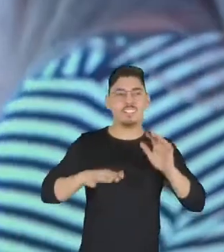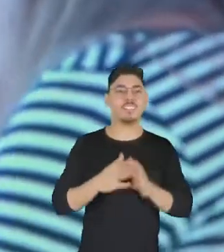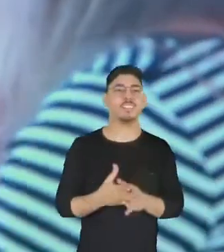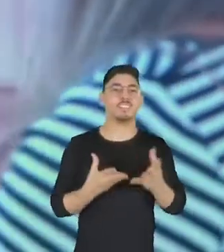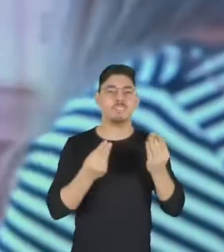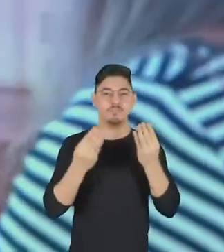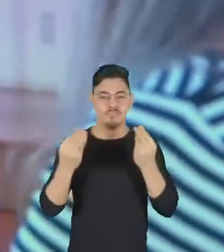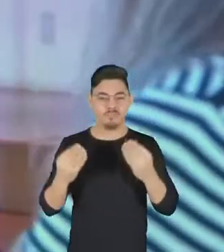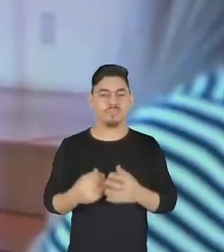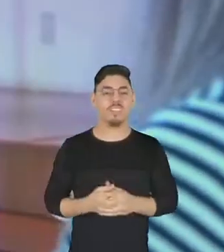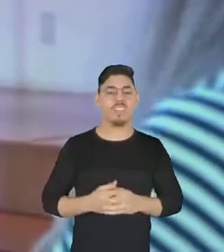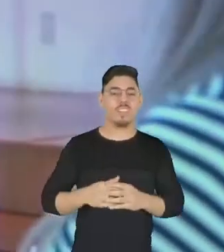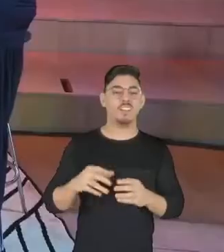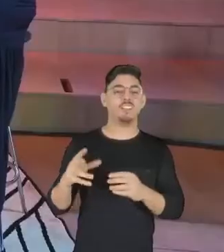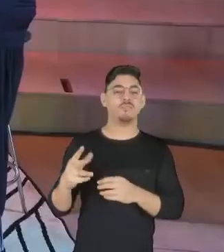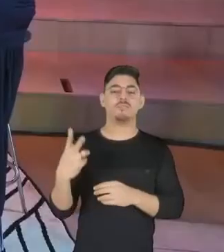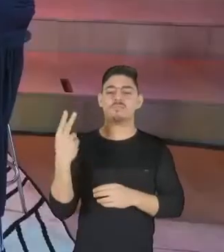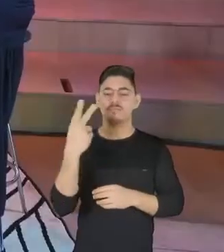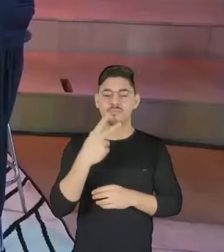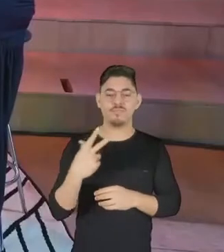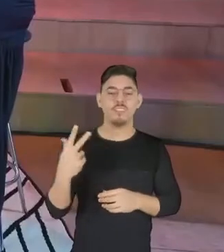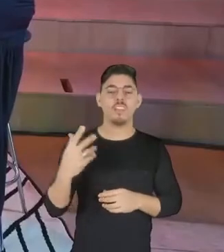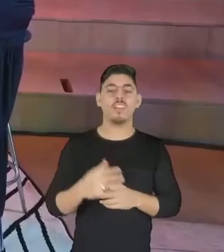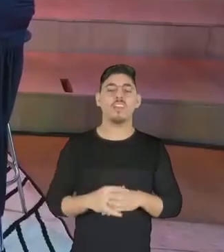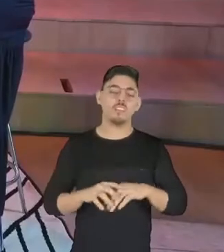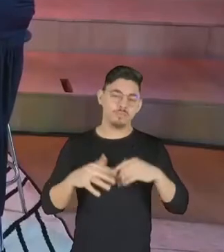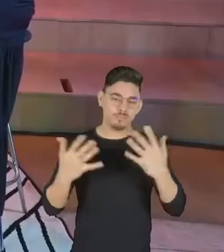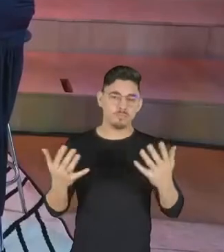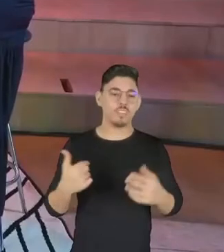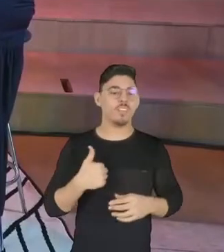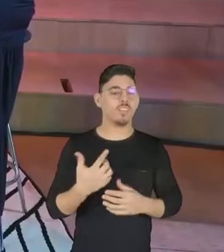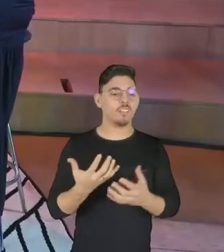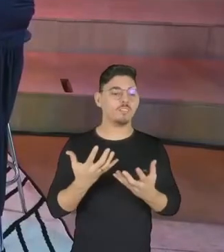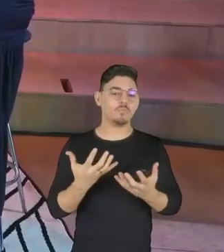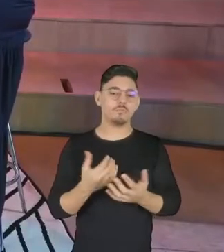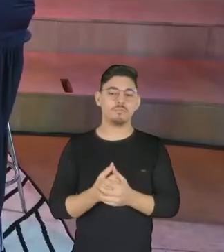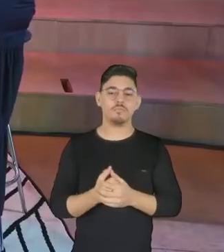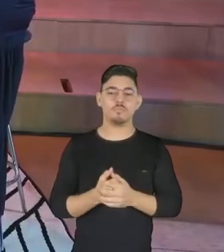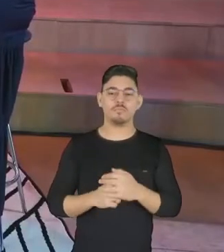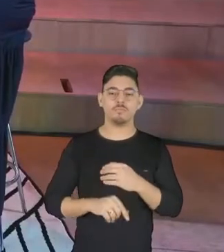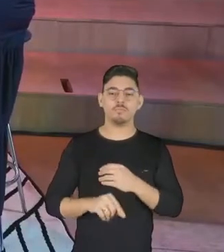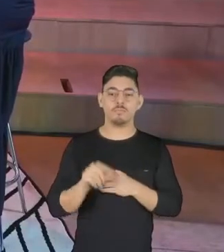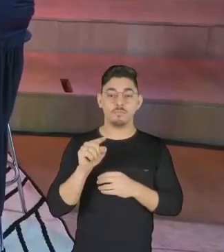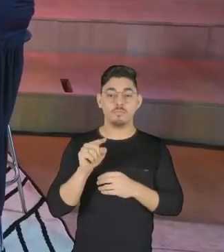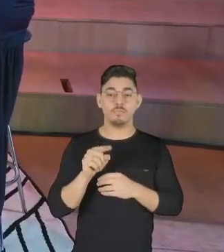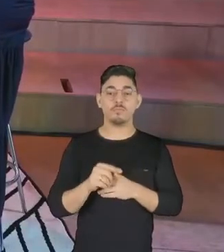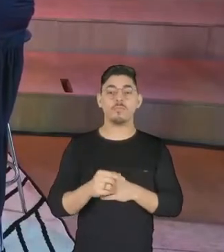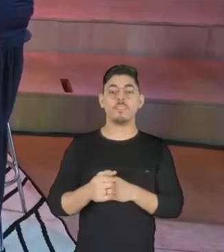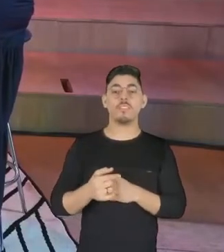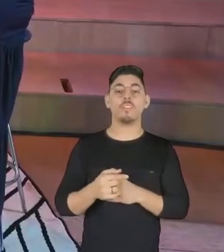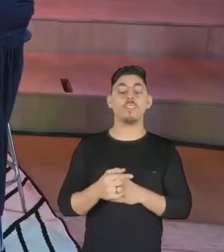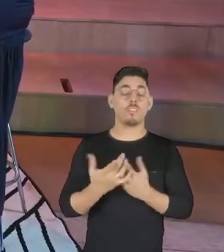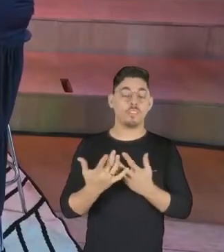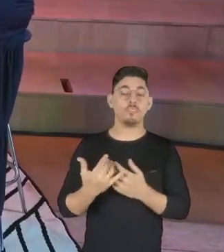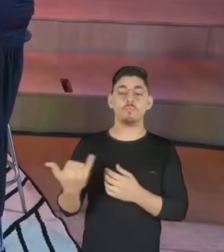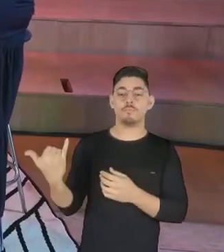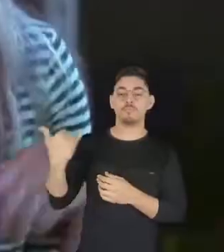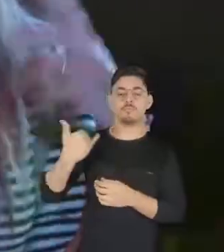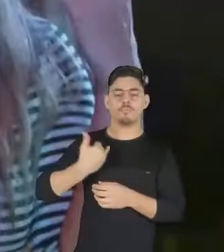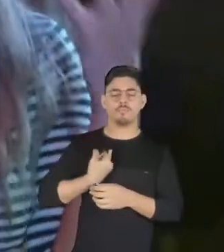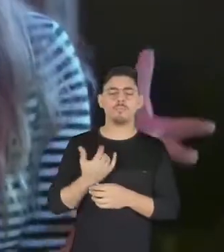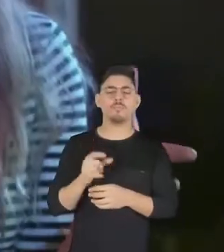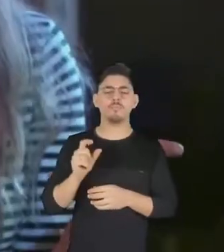né? Sim, sempre. Então, eu queria que você dissesse para a gente, olhando para